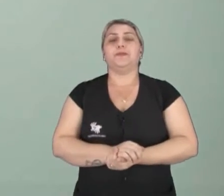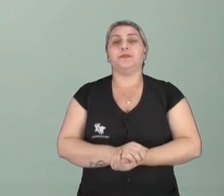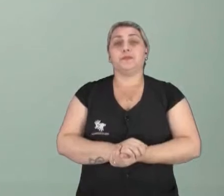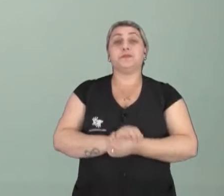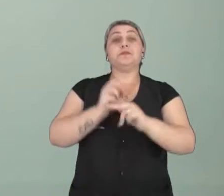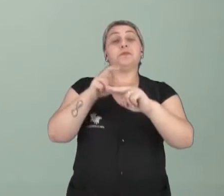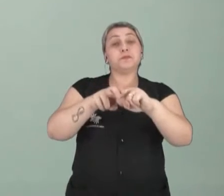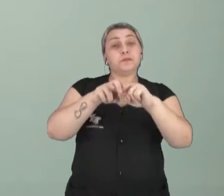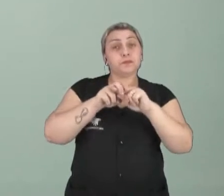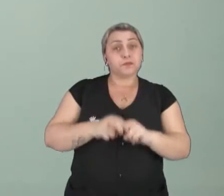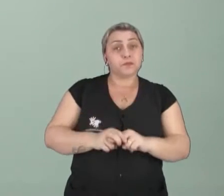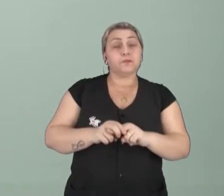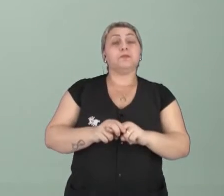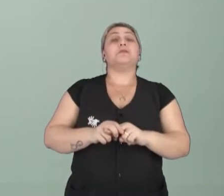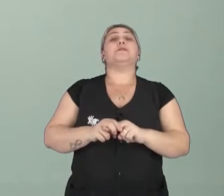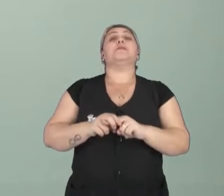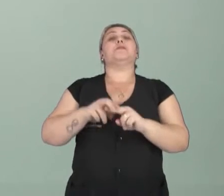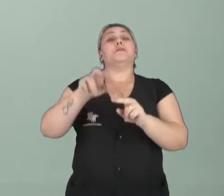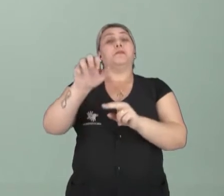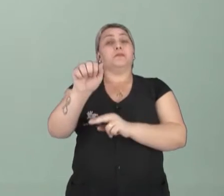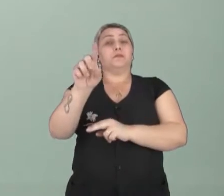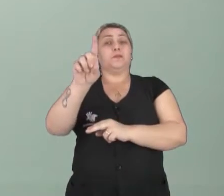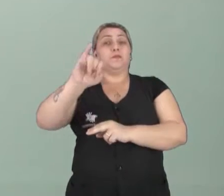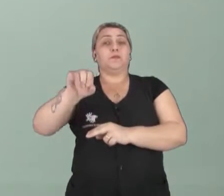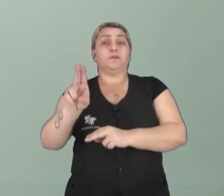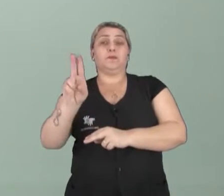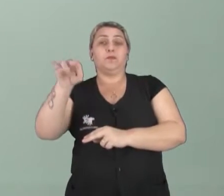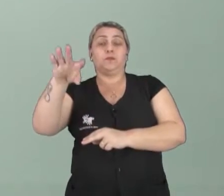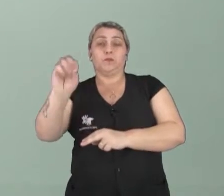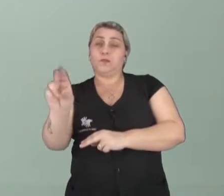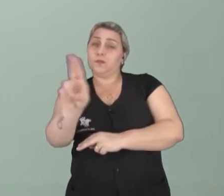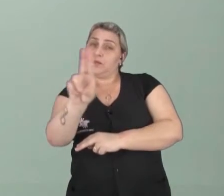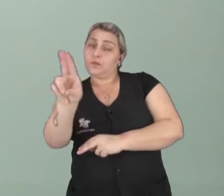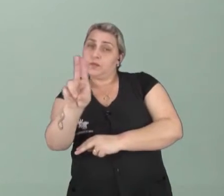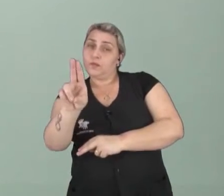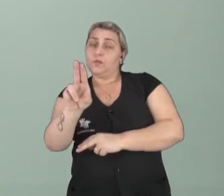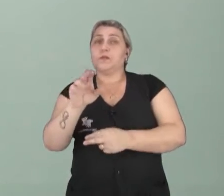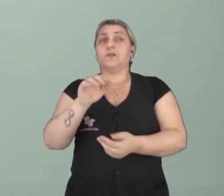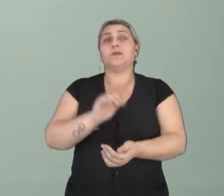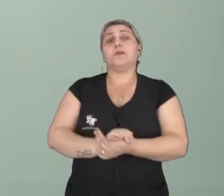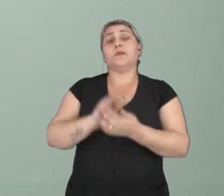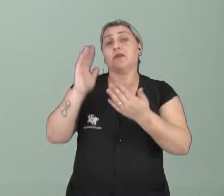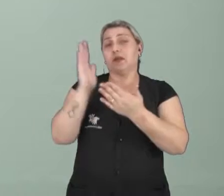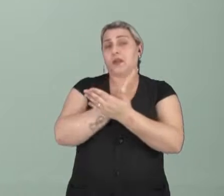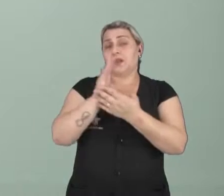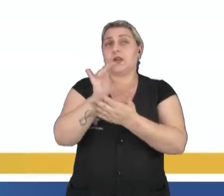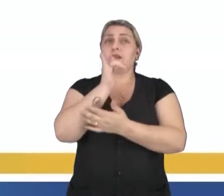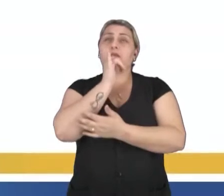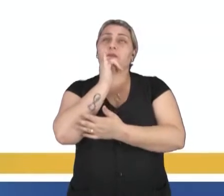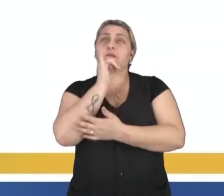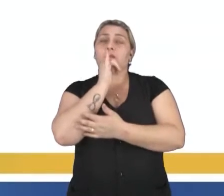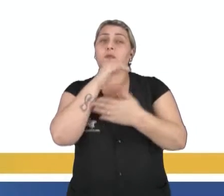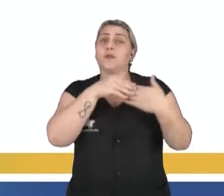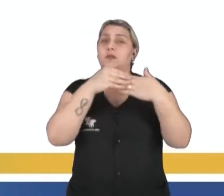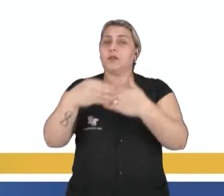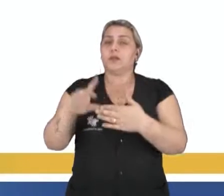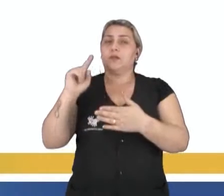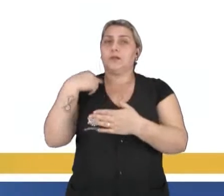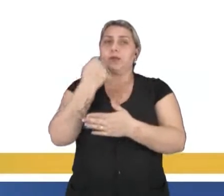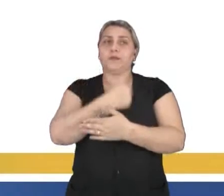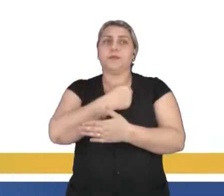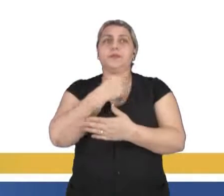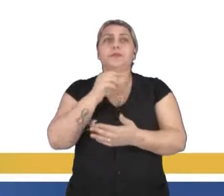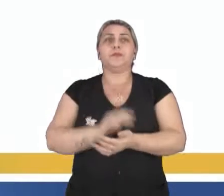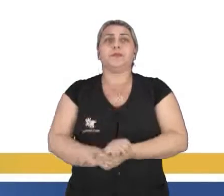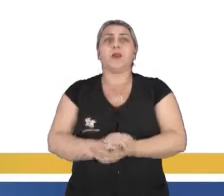por isso adjunto adnominal vamos ver aqui alguma alguns exemplos aqui que eles trouxeram pra